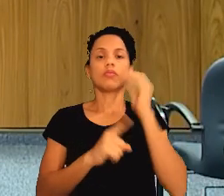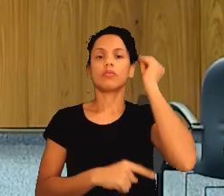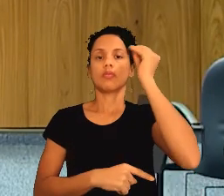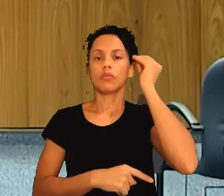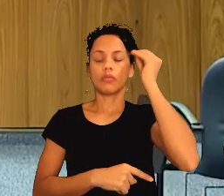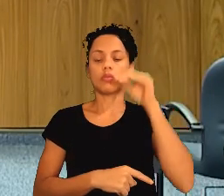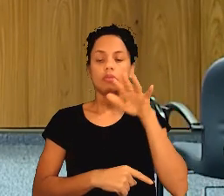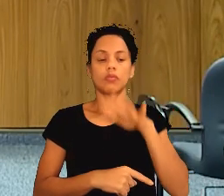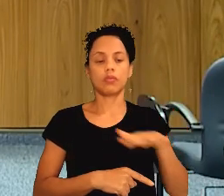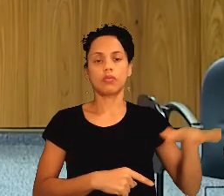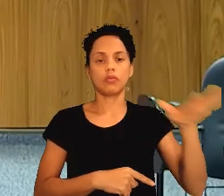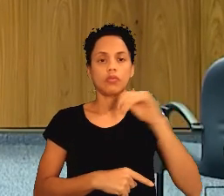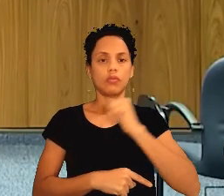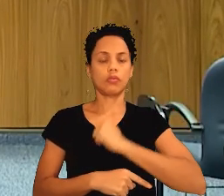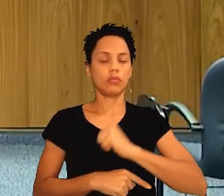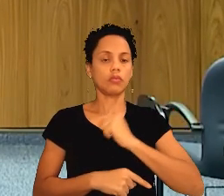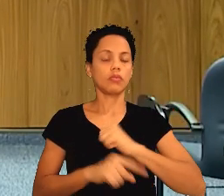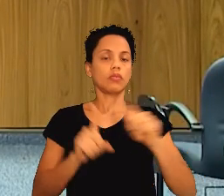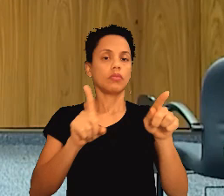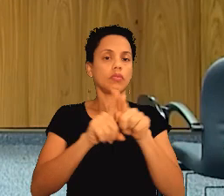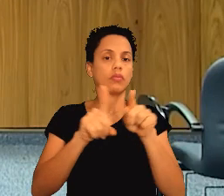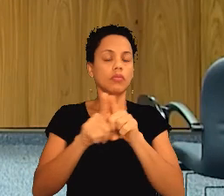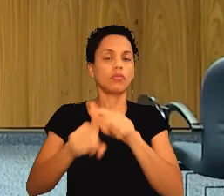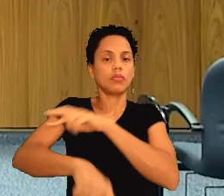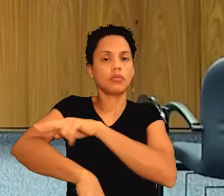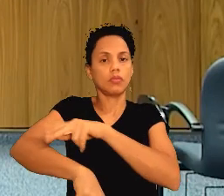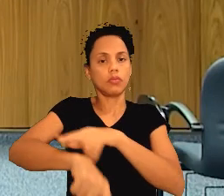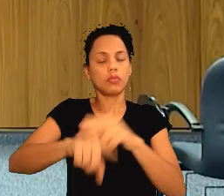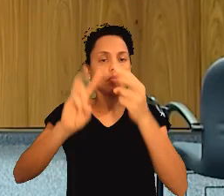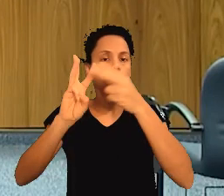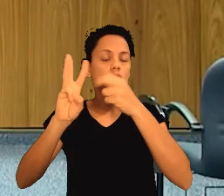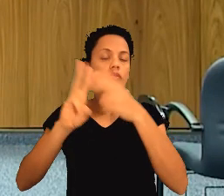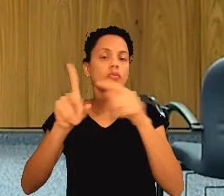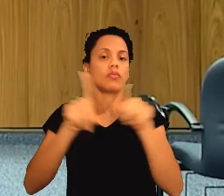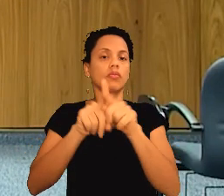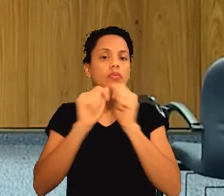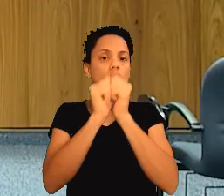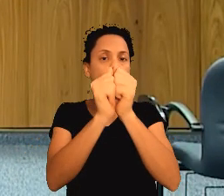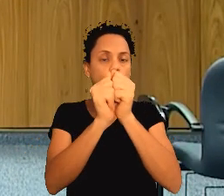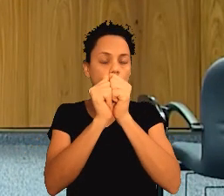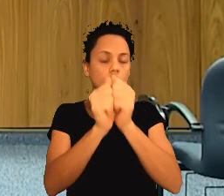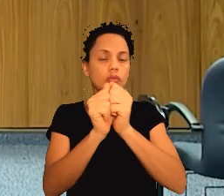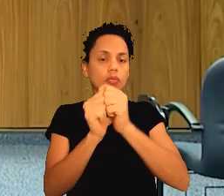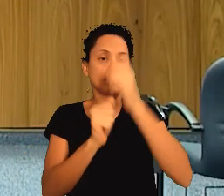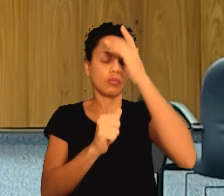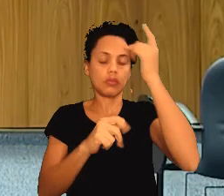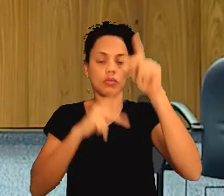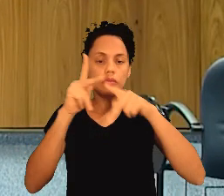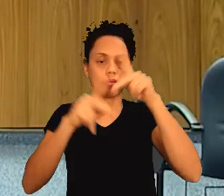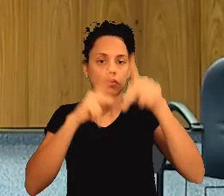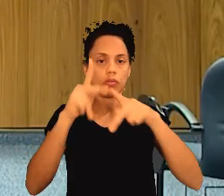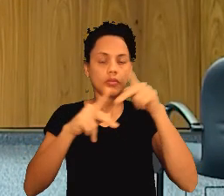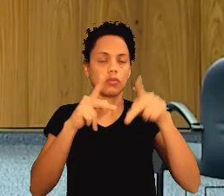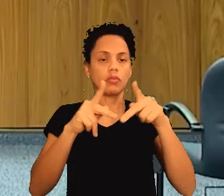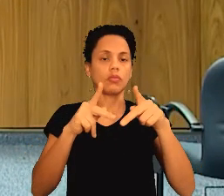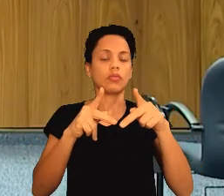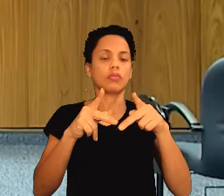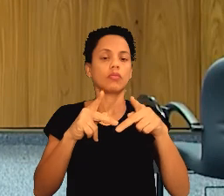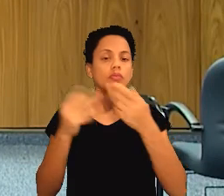na área de antropologia, com ênfase em etnologia indígena, atuando principalmente com povos guaranis